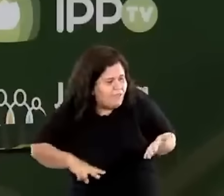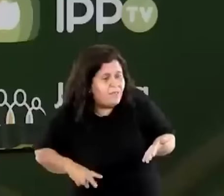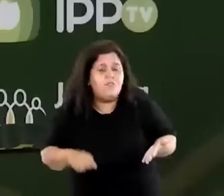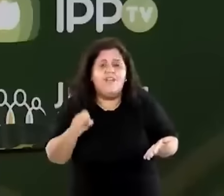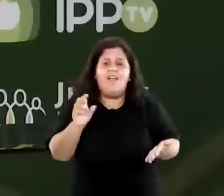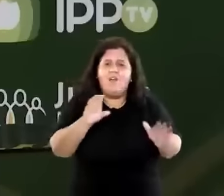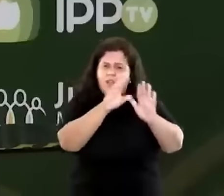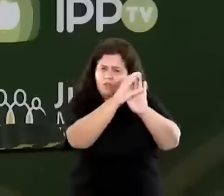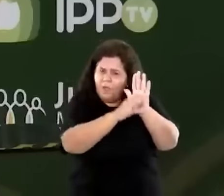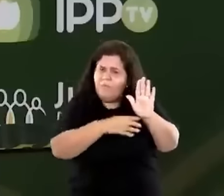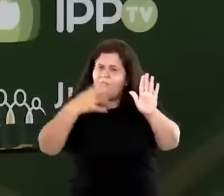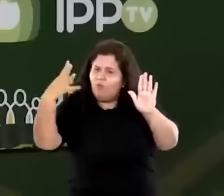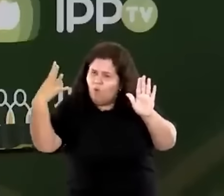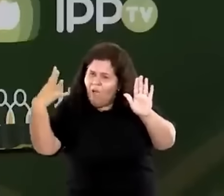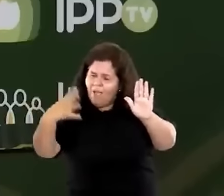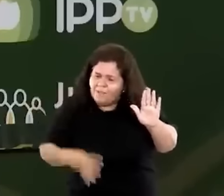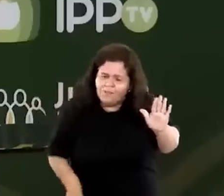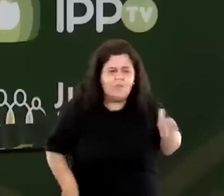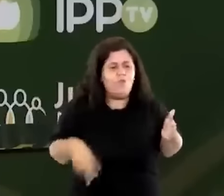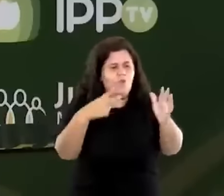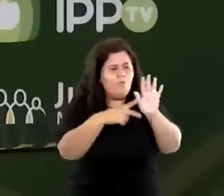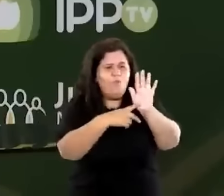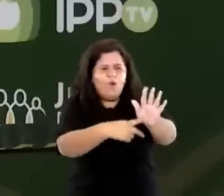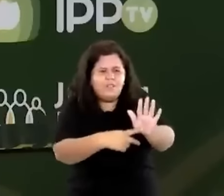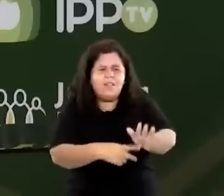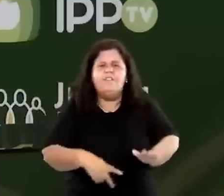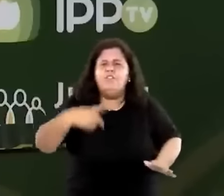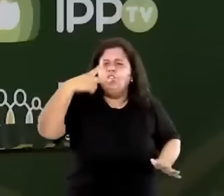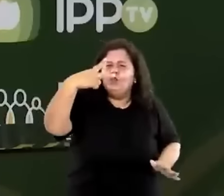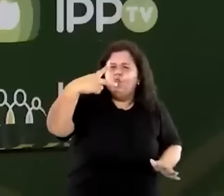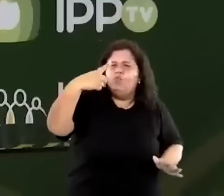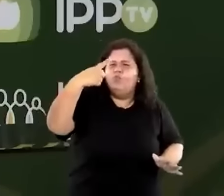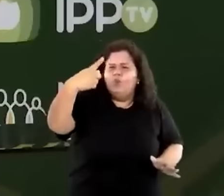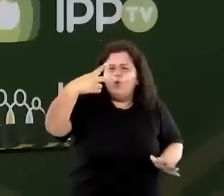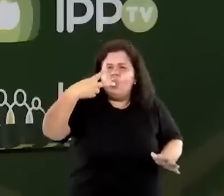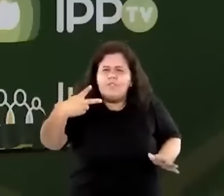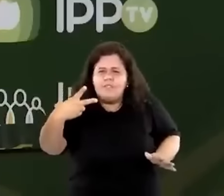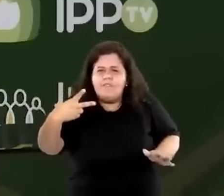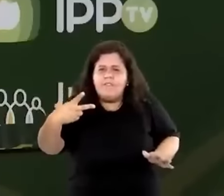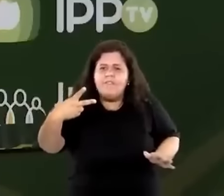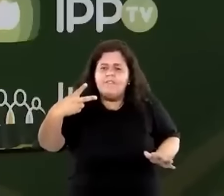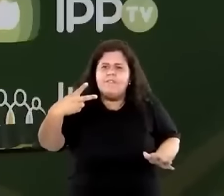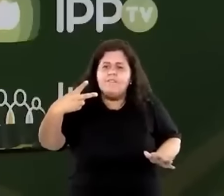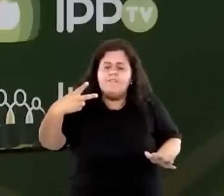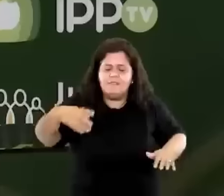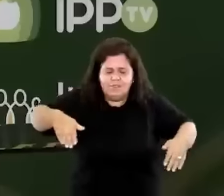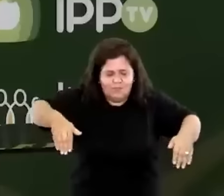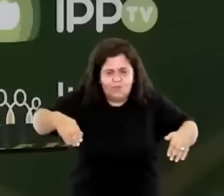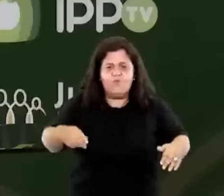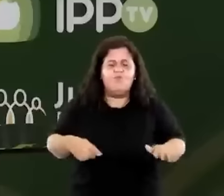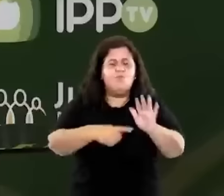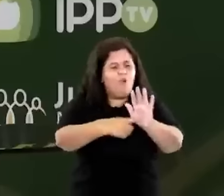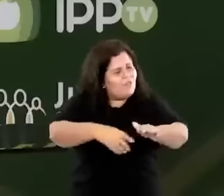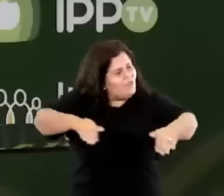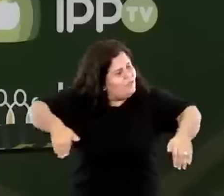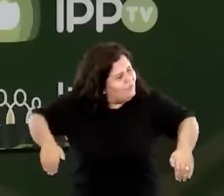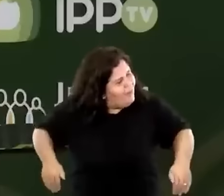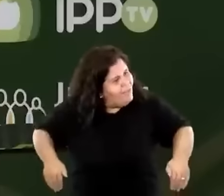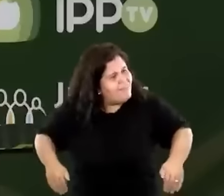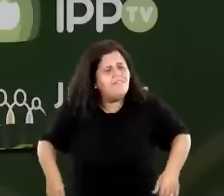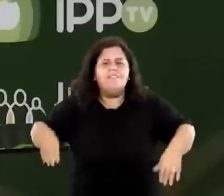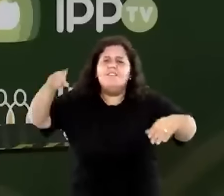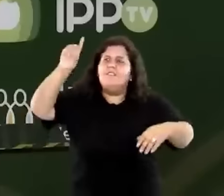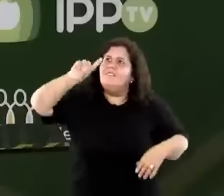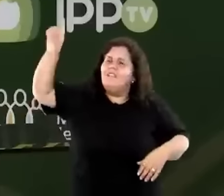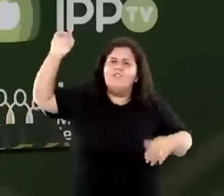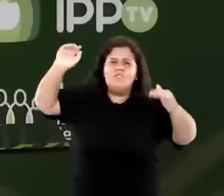palavra trono aparece 12 vezes a grande ênfase faz desse Capítulo 4 de Apocalipse é que Deus é soberano é que ele está